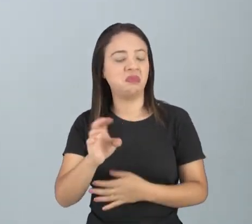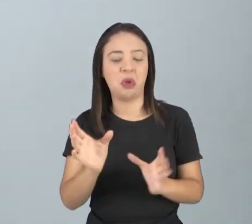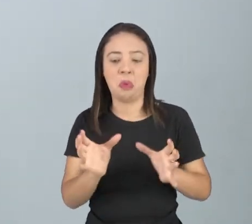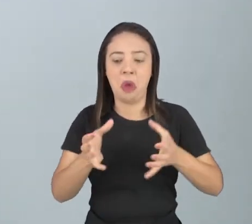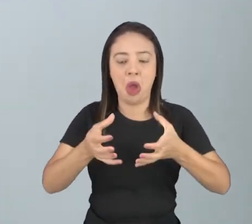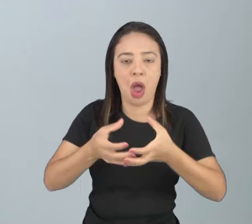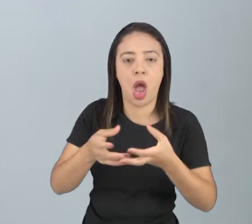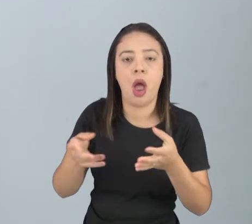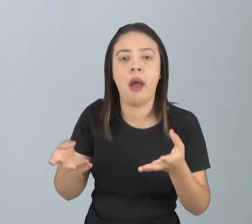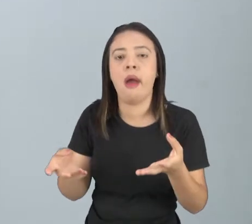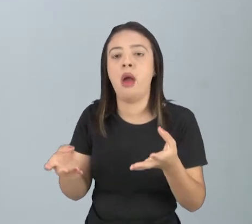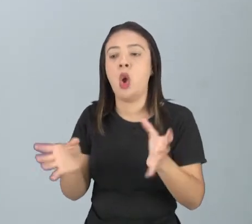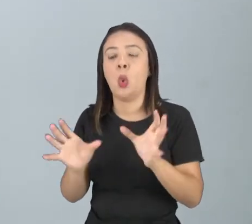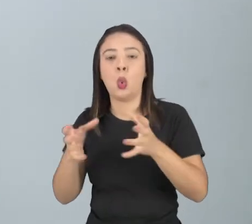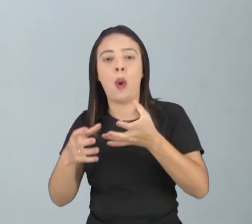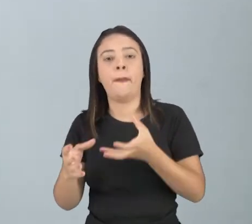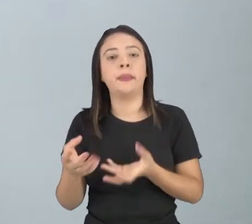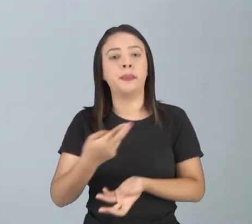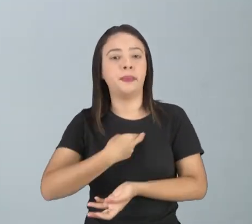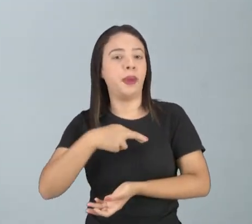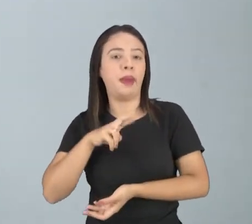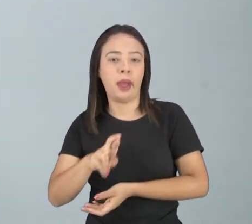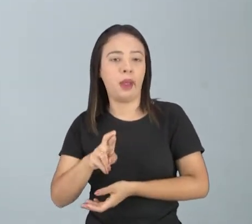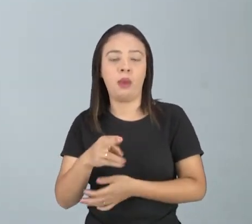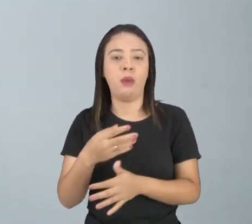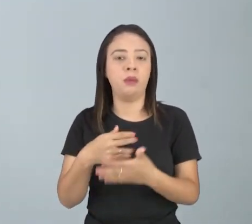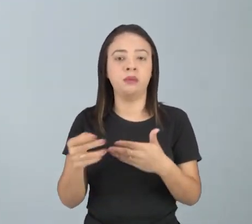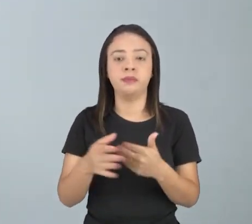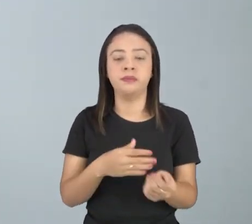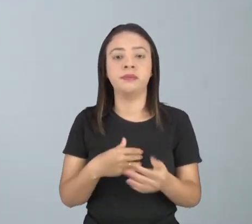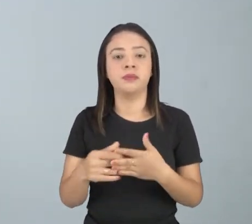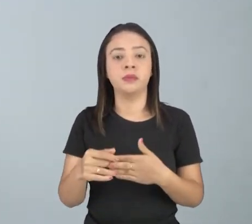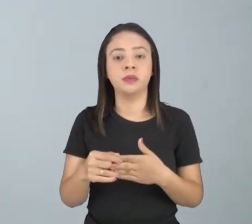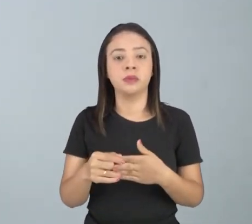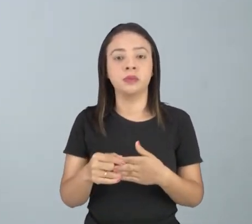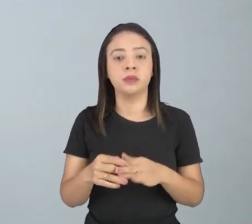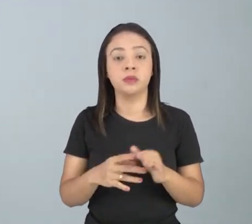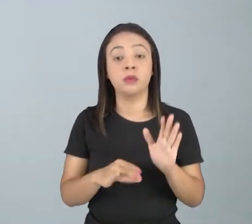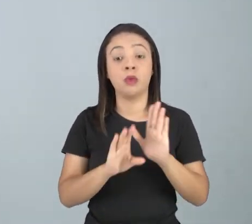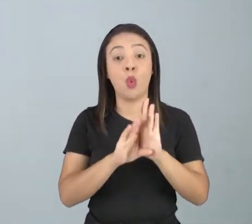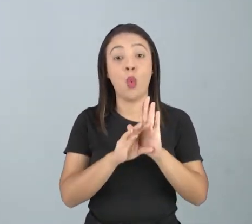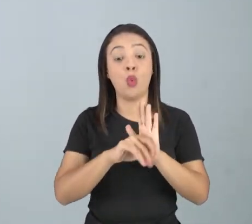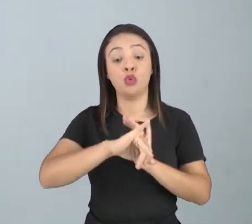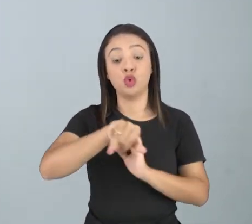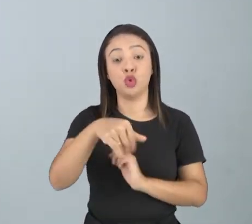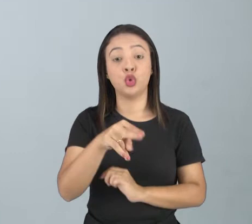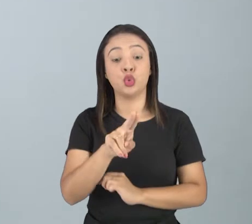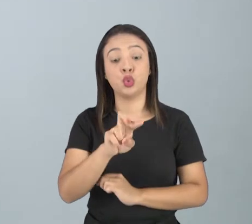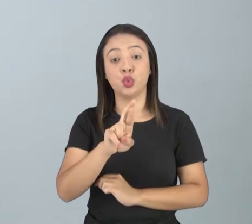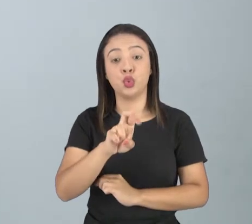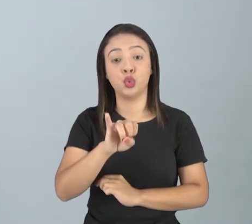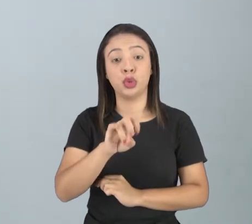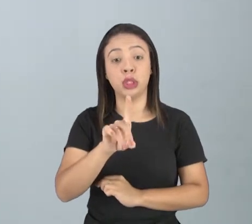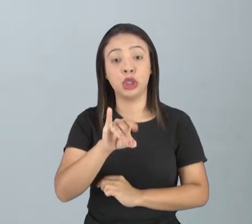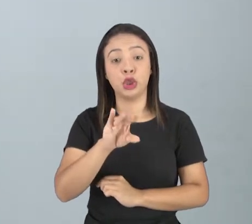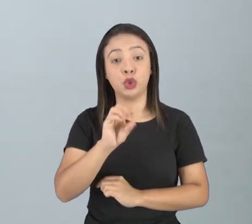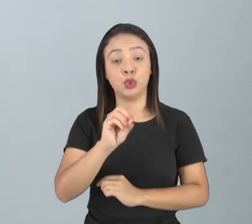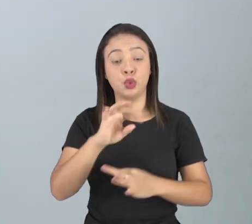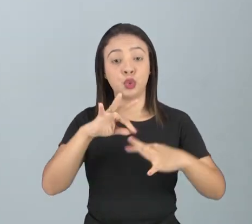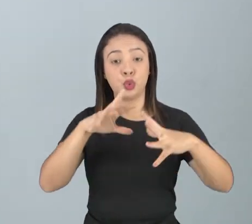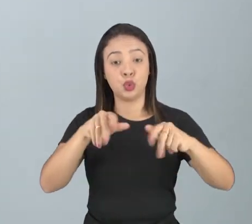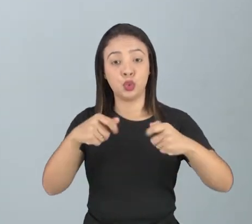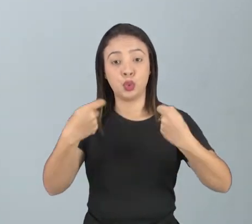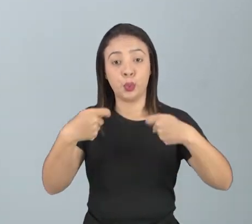né, tribais. Esse princípio jurídico é um princípio ético, serve para todo mundo, tanto civil quanto